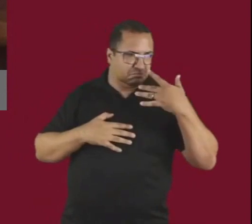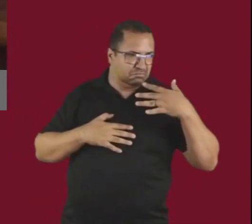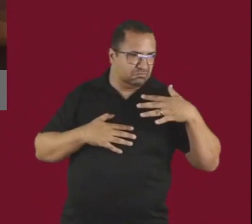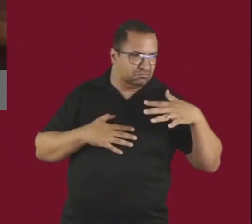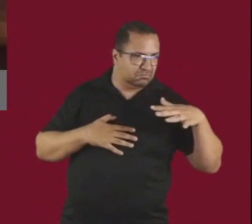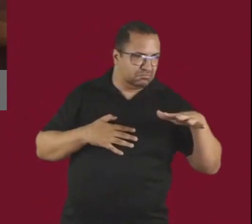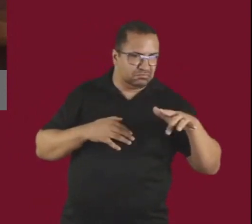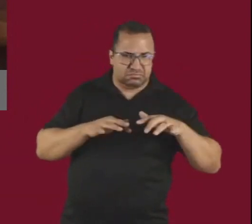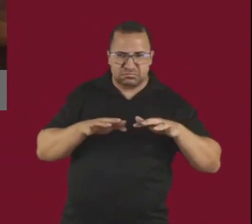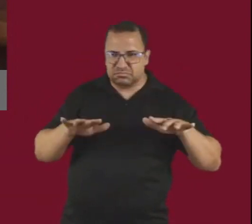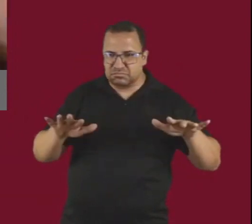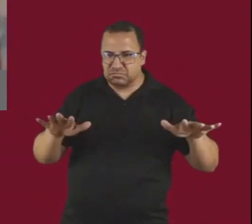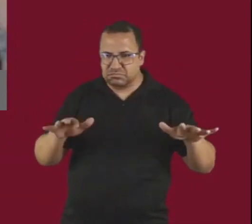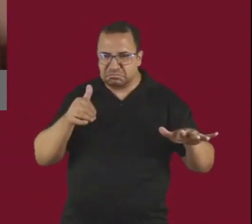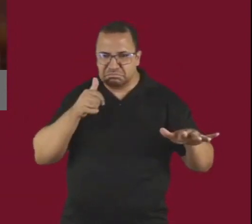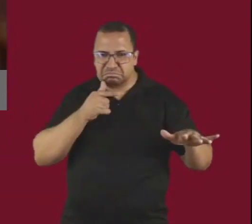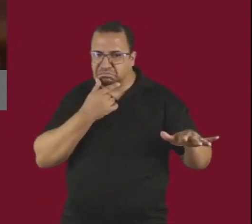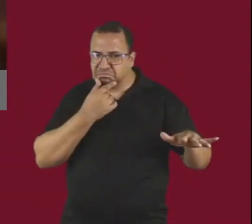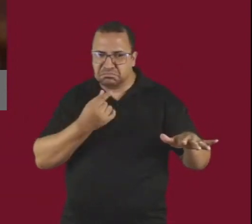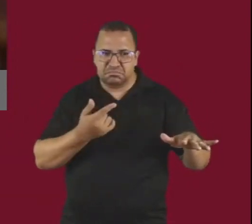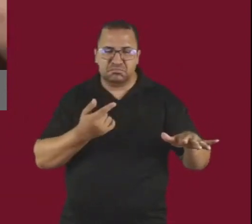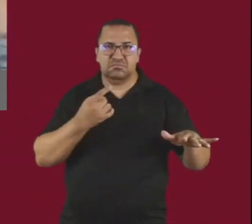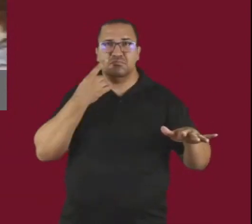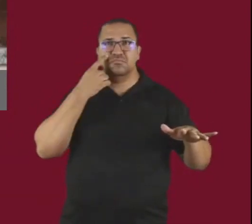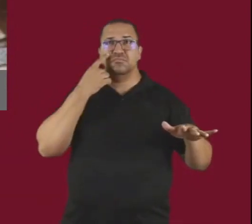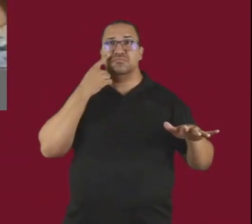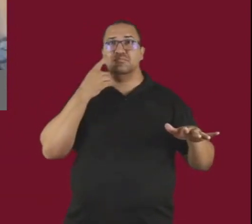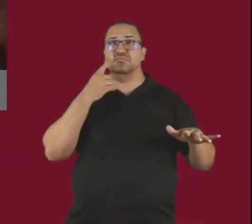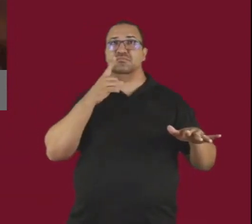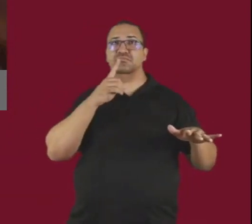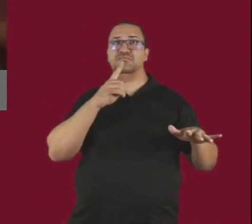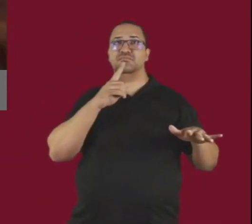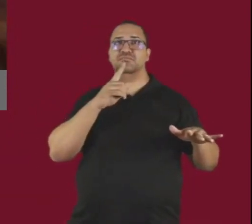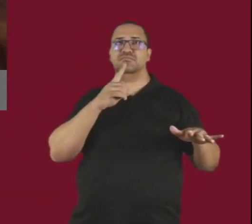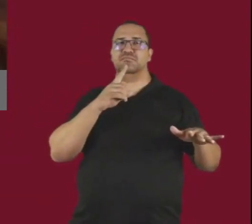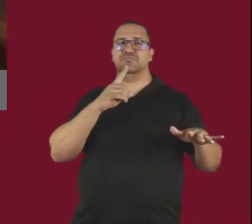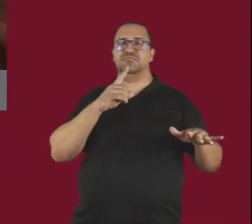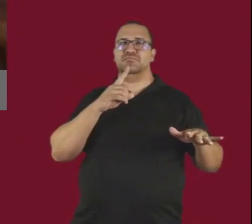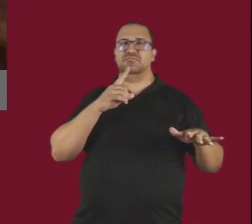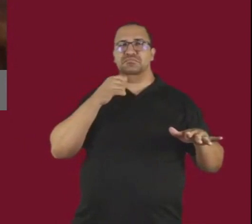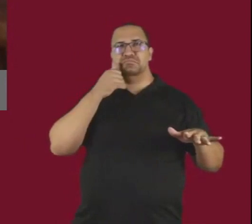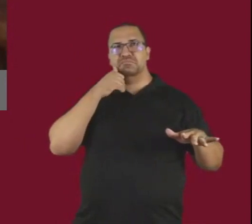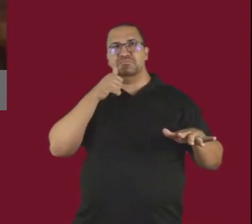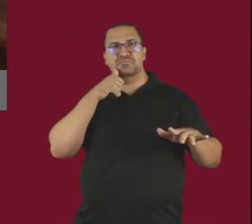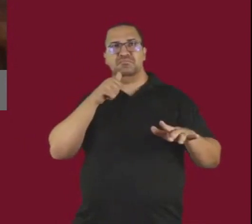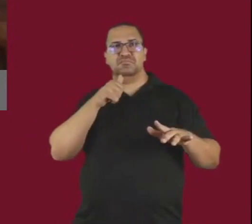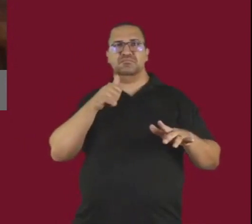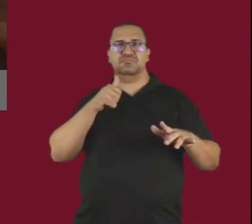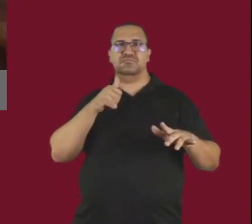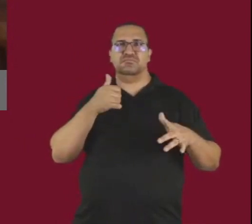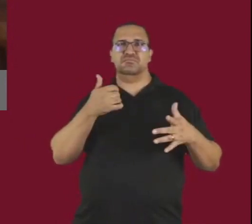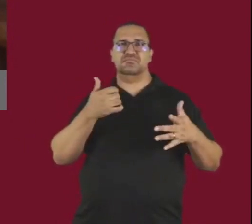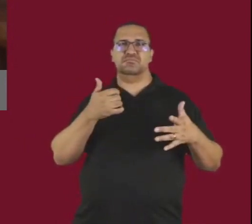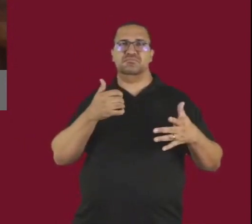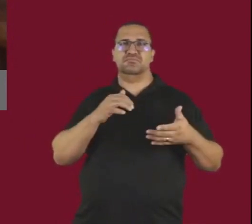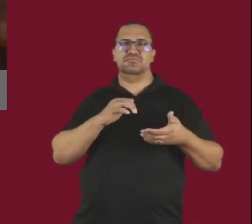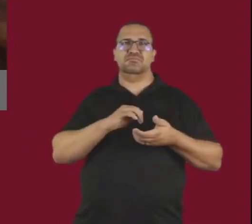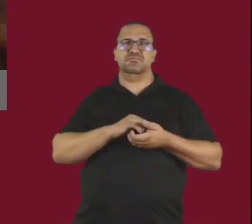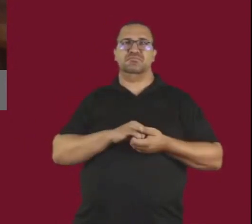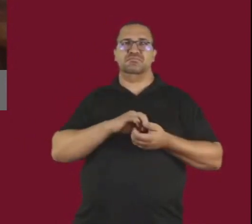essas crianças que... Quando eu olho as mulheres grávidas, quando eu olho essas crianças pequenas, quando eu